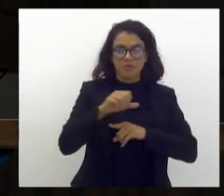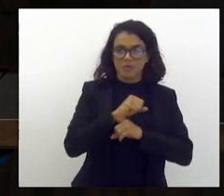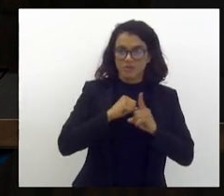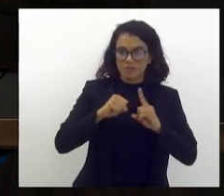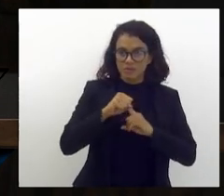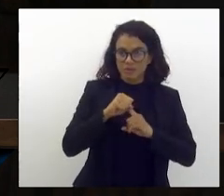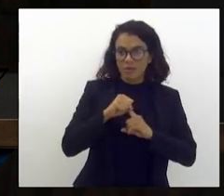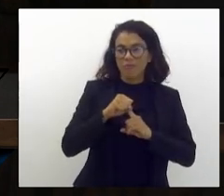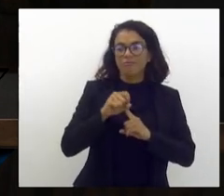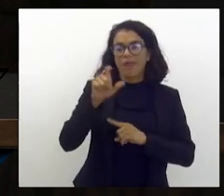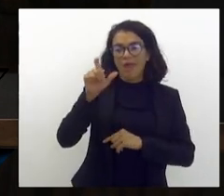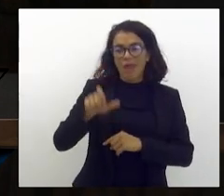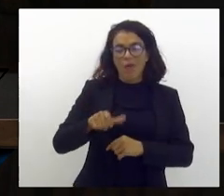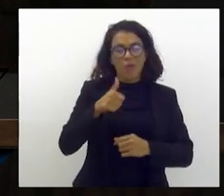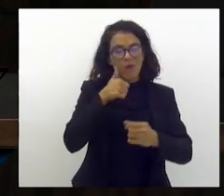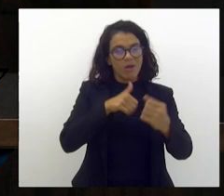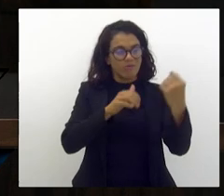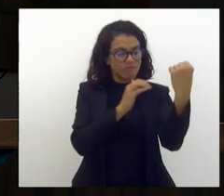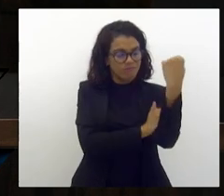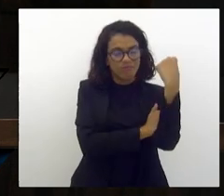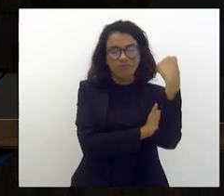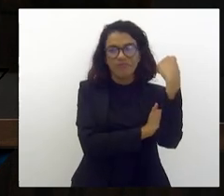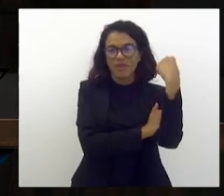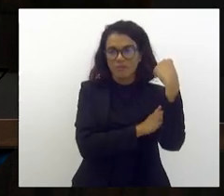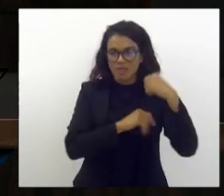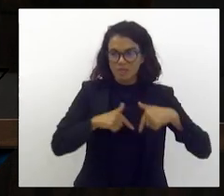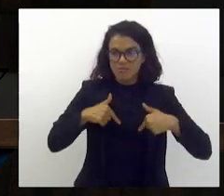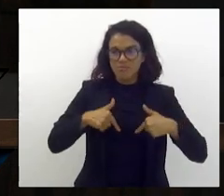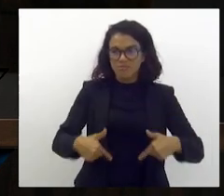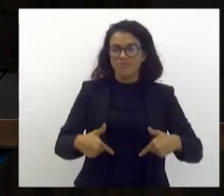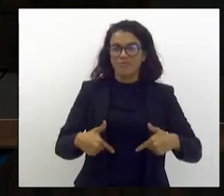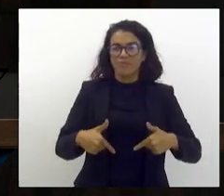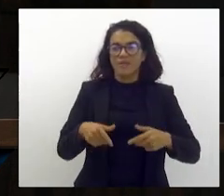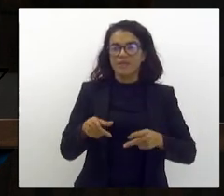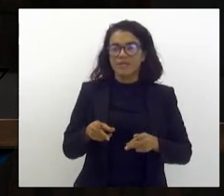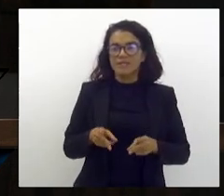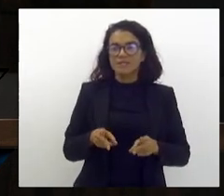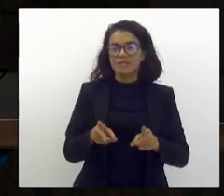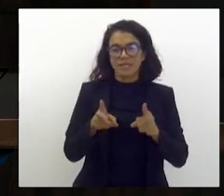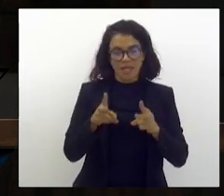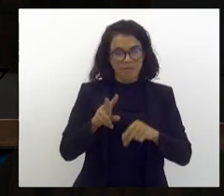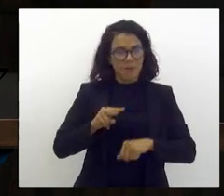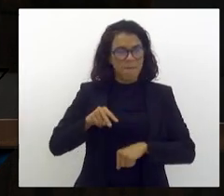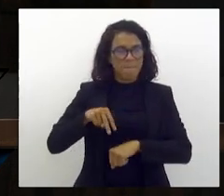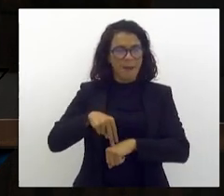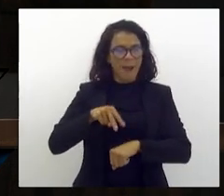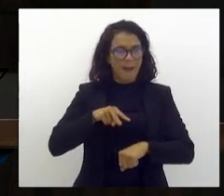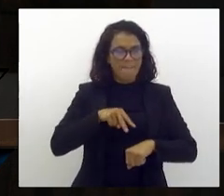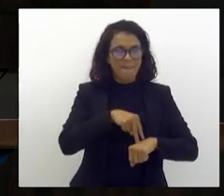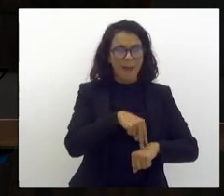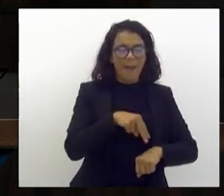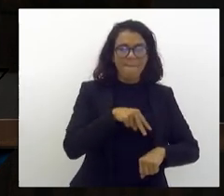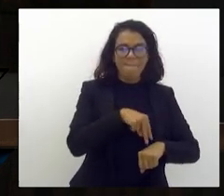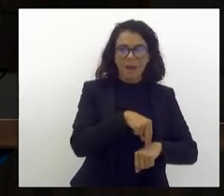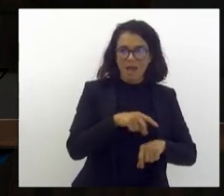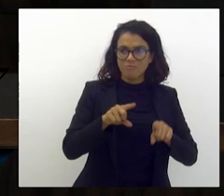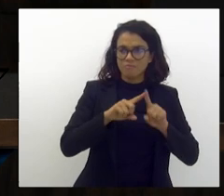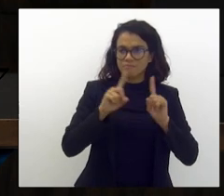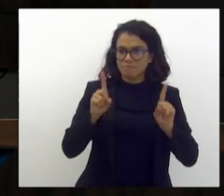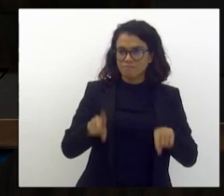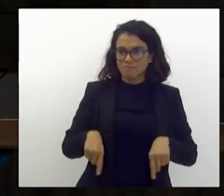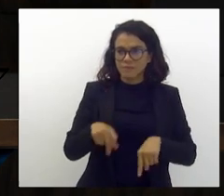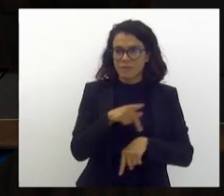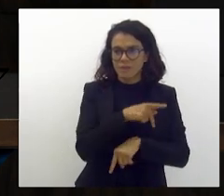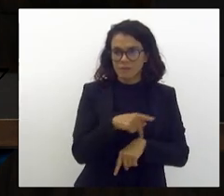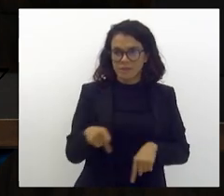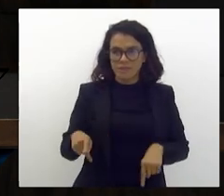é uma feminista de primeira hora, sempre ocupou cargos importantes, inclusive na presidência